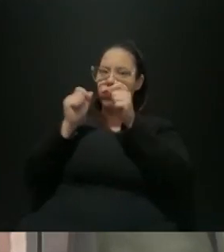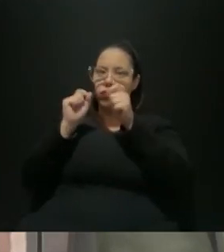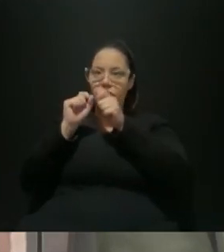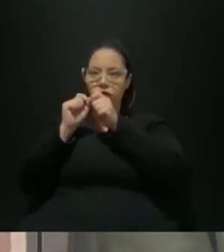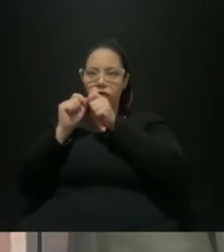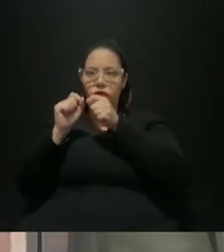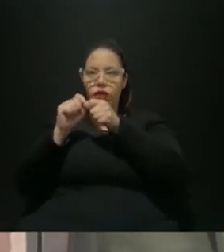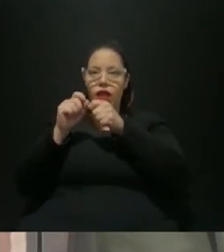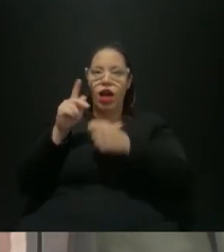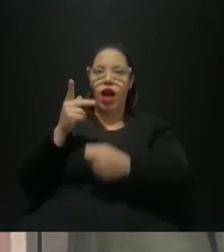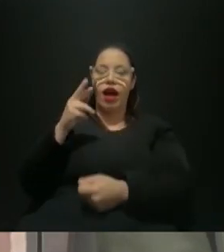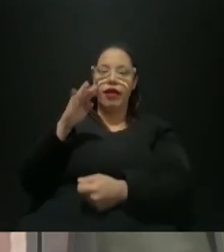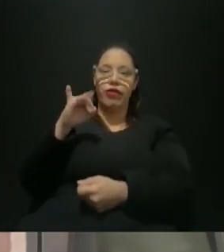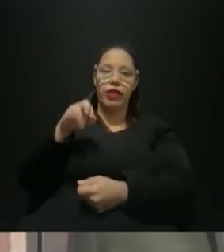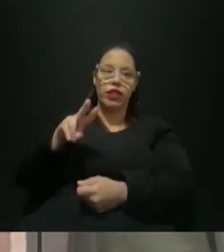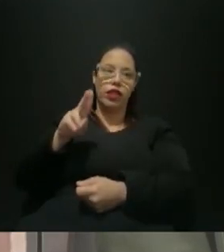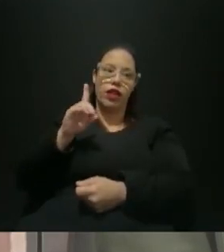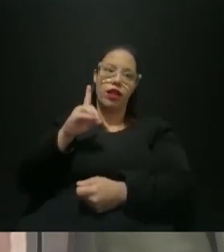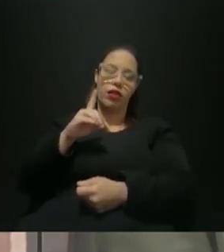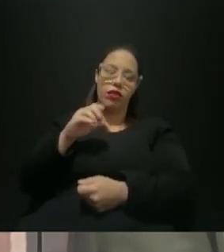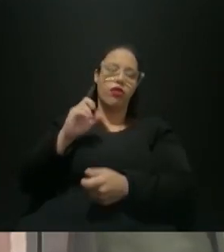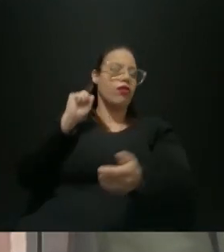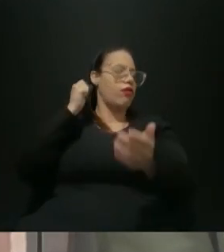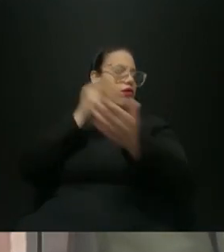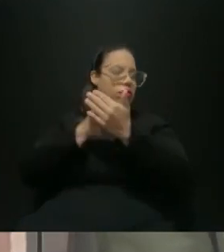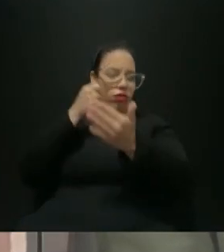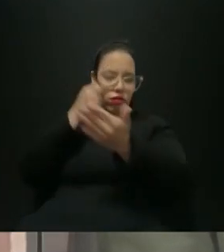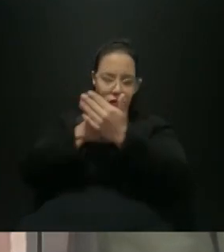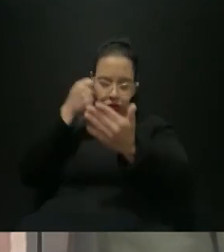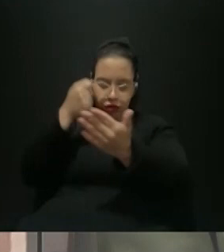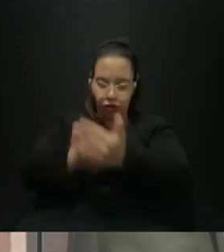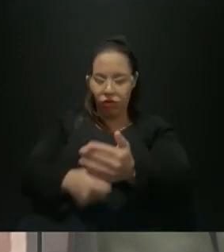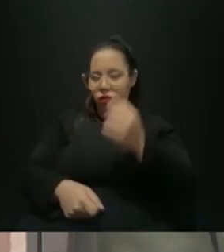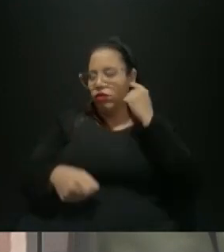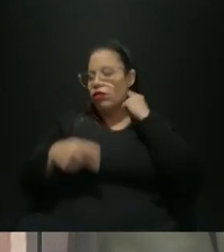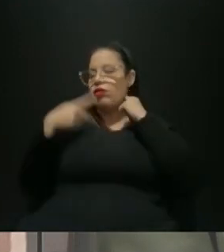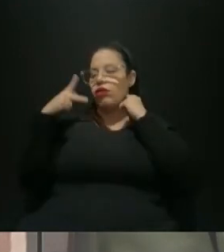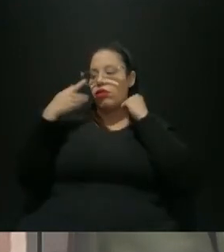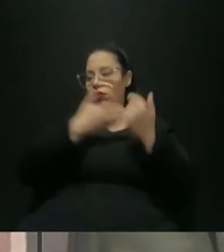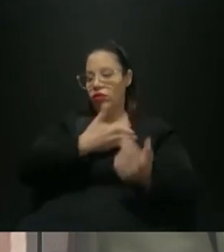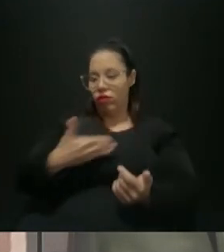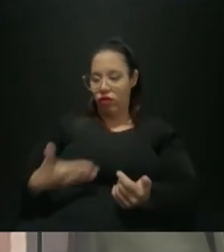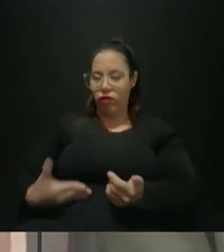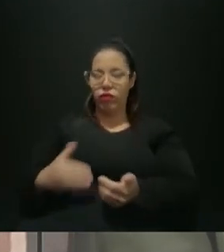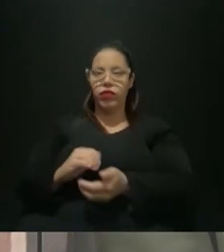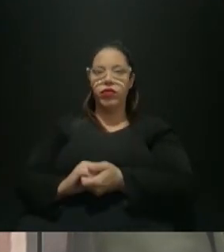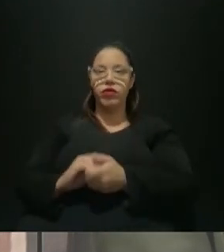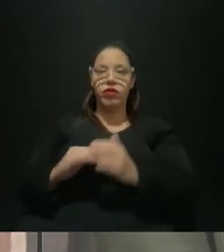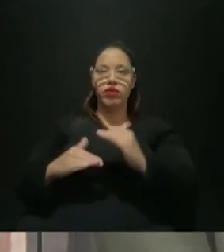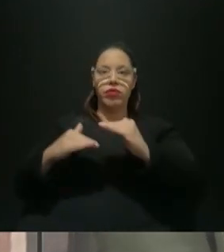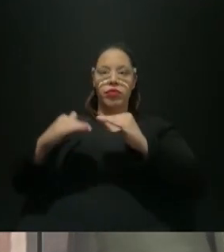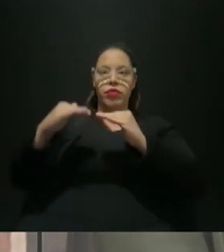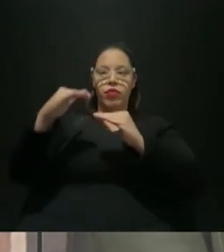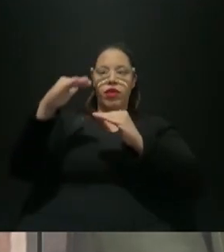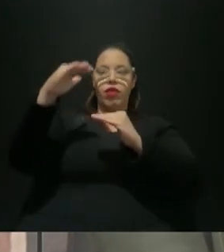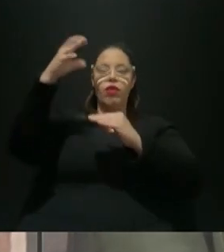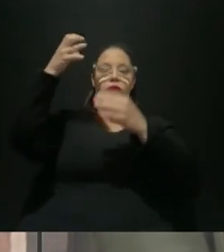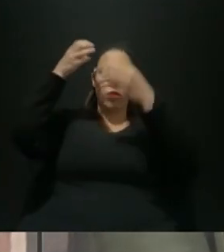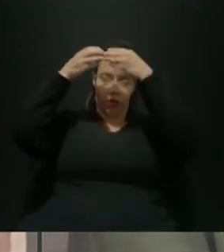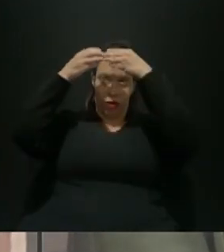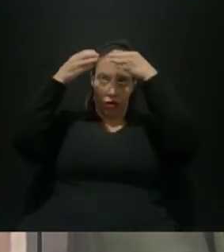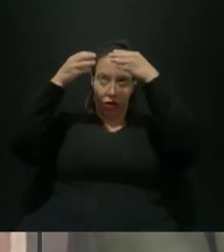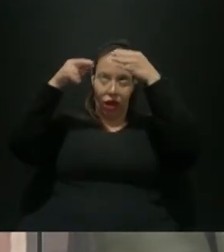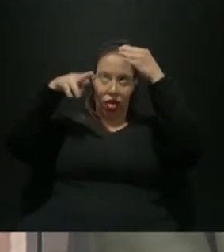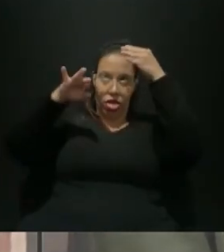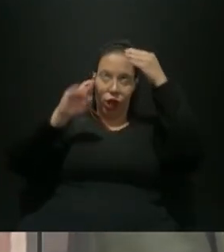é justamente fundamentado, todas as políticas públicas é fundamentado no desenvolvimento cerebral. A neurociência, ela